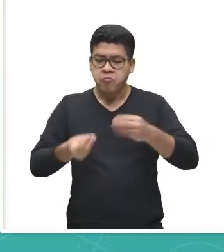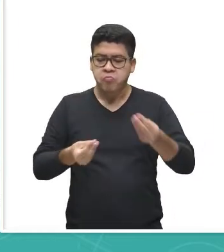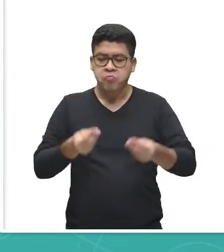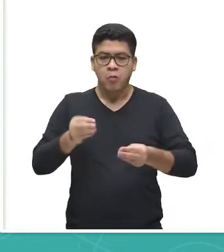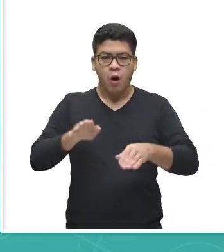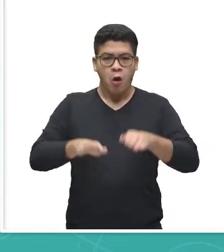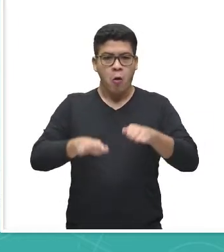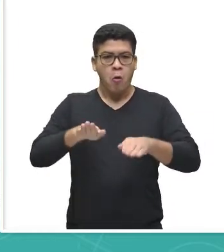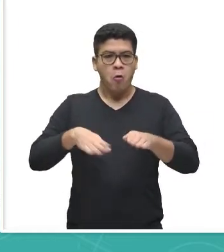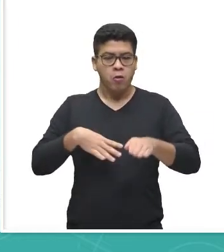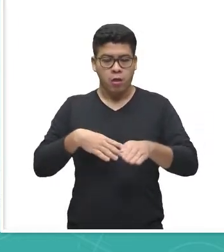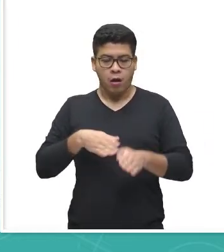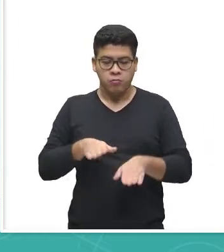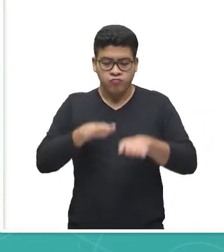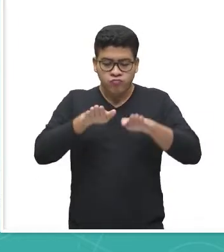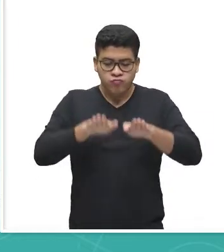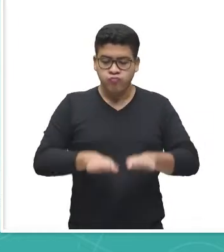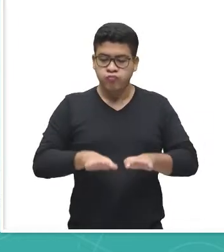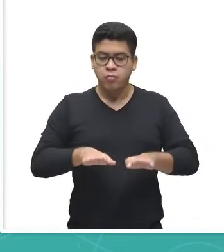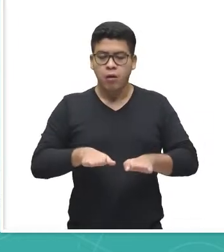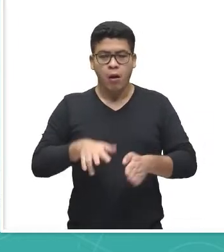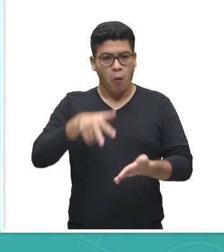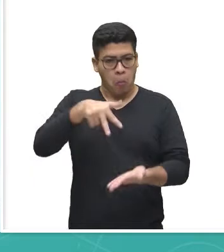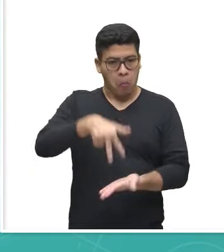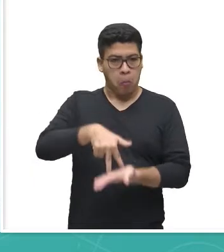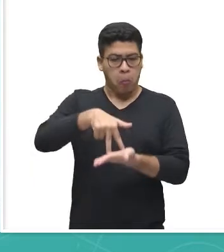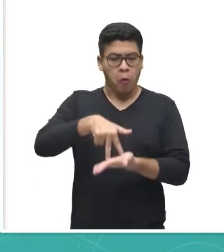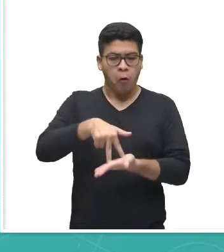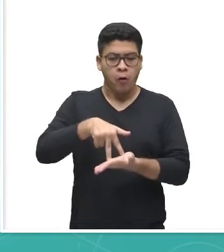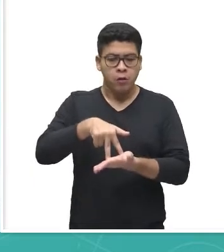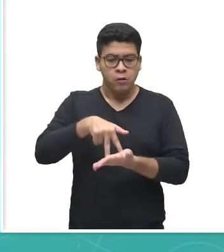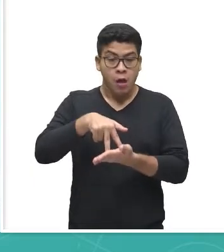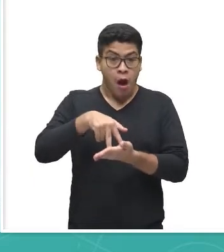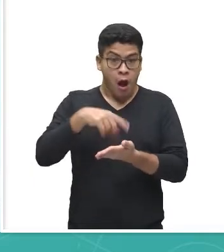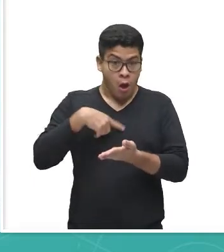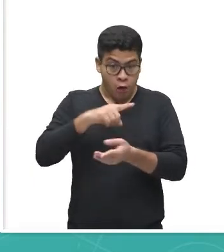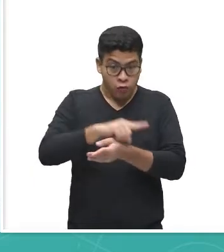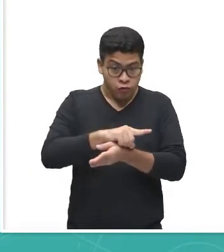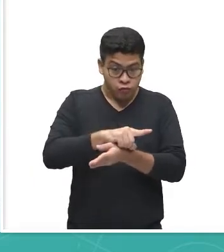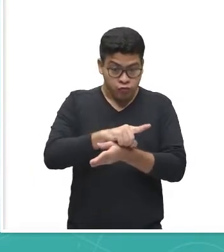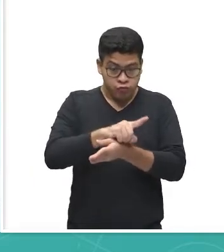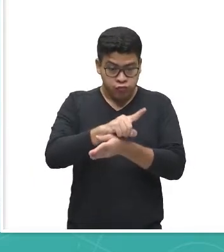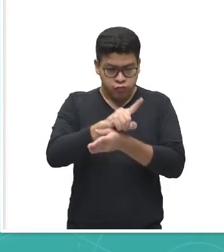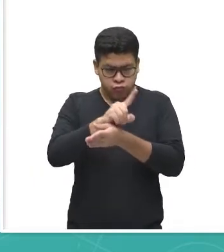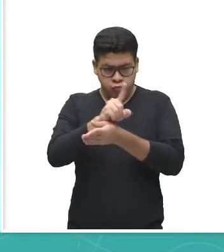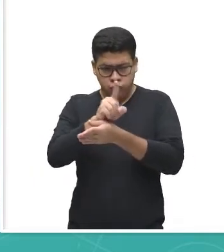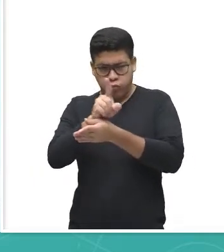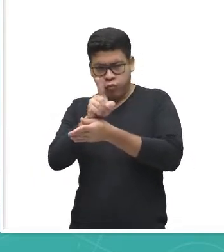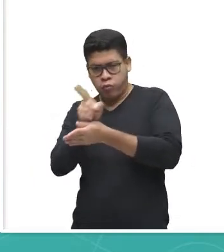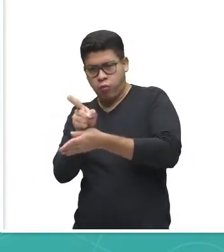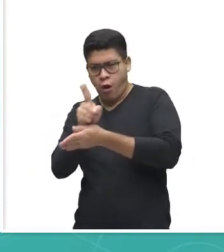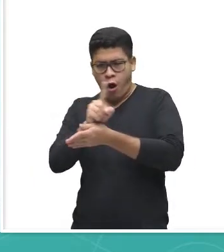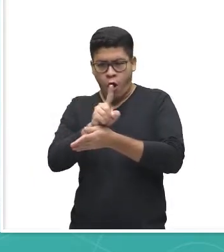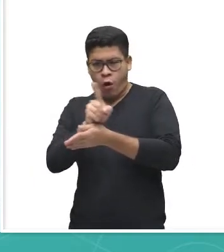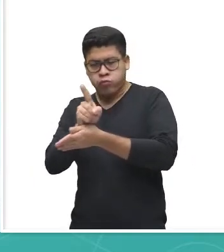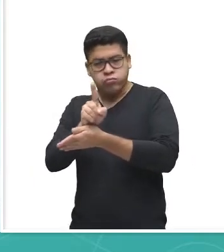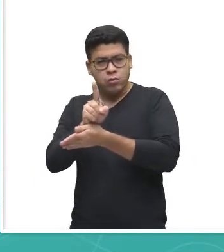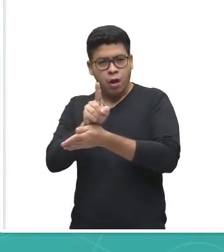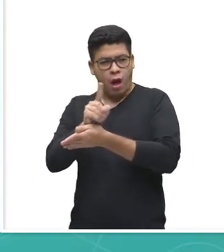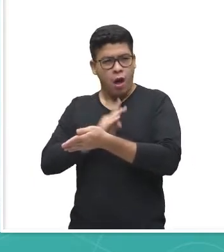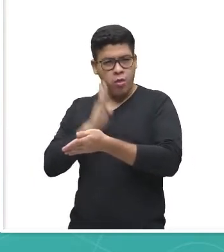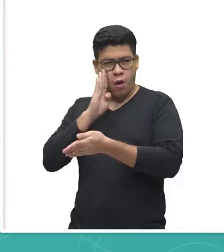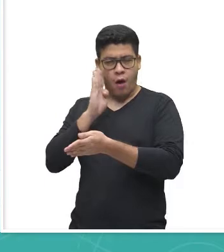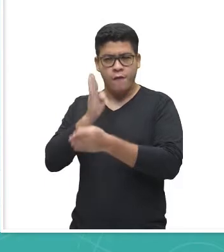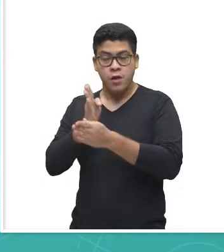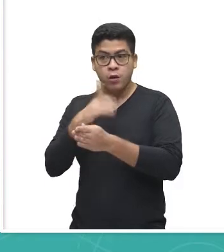balança, né? Então você sobe ali na balança e aqui, né, no mostrador aqui, ó, você consegue visualizar o